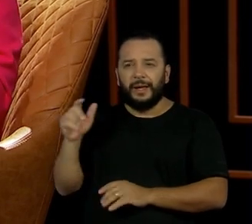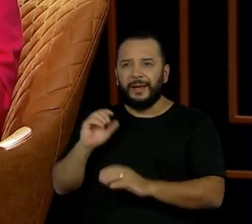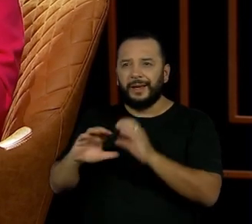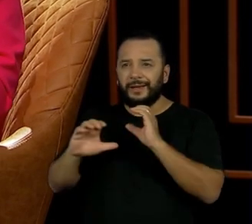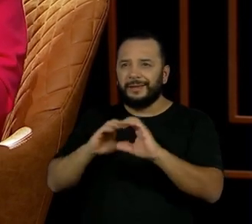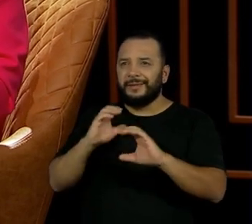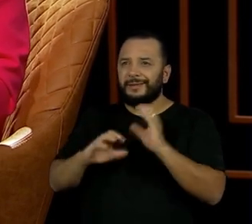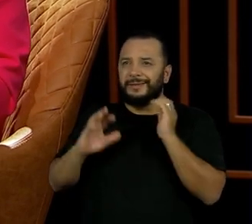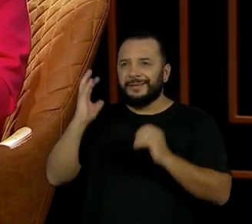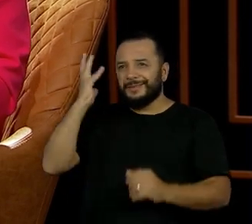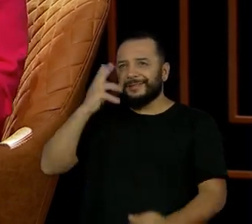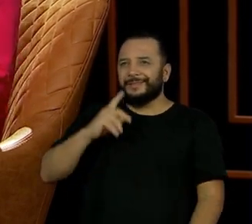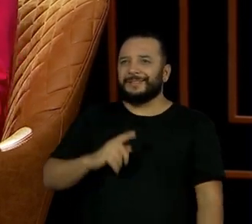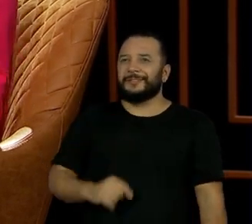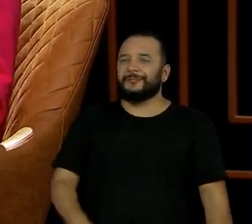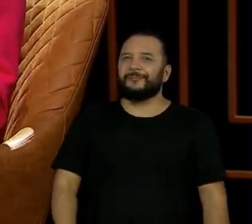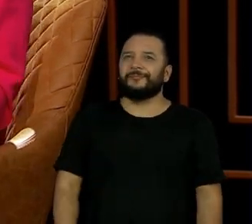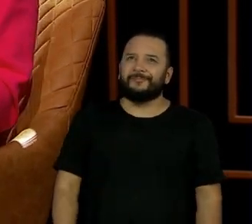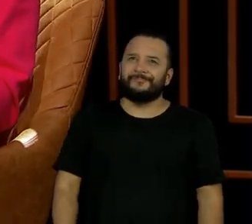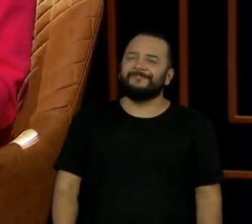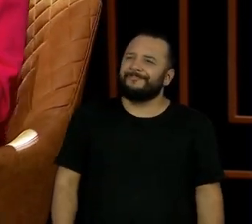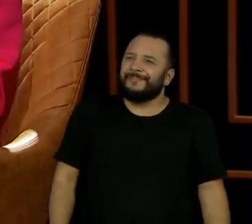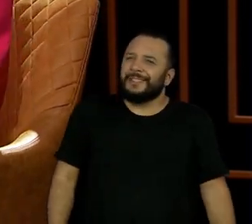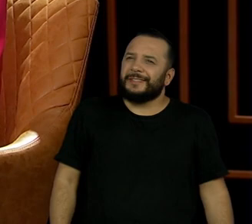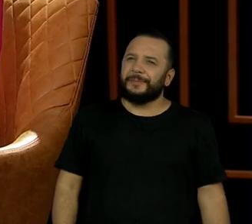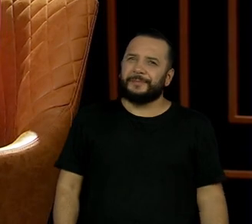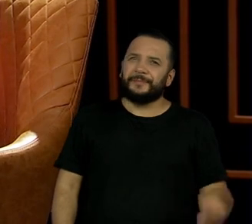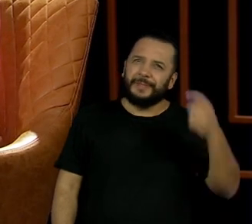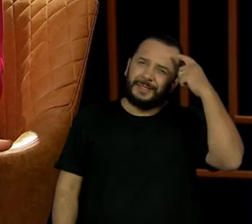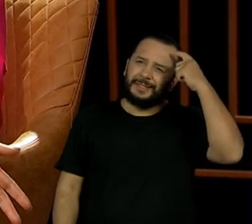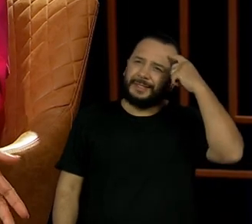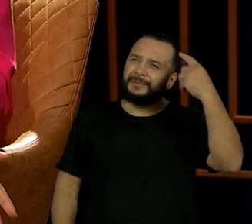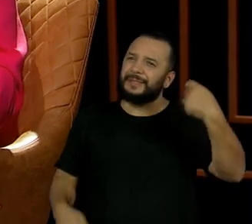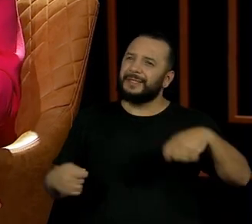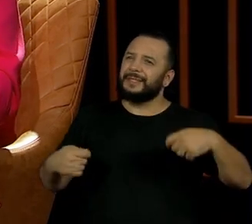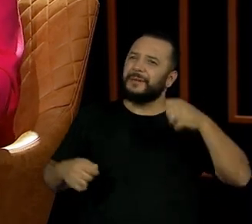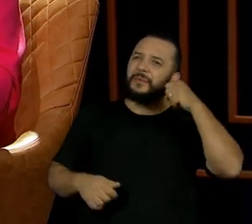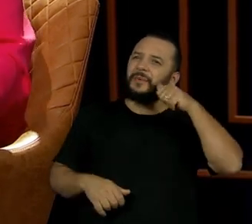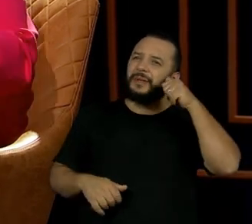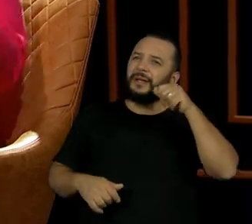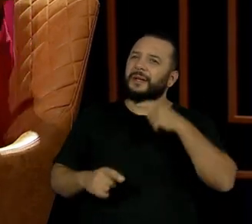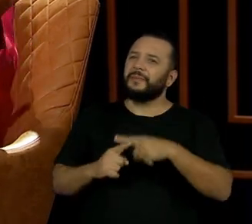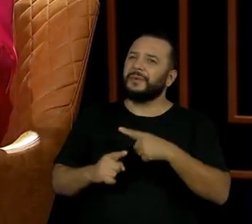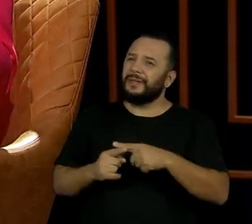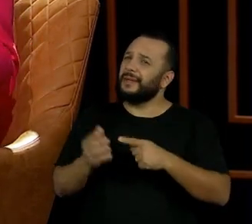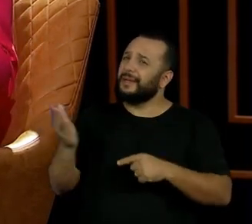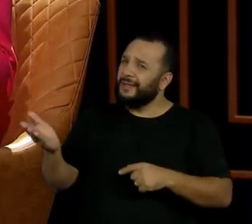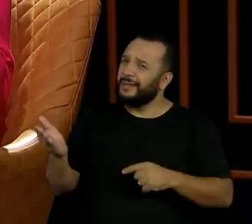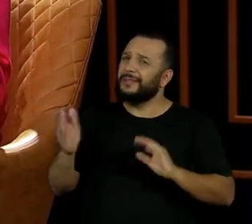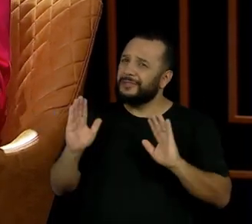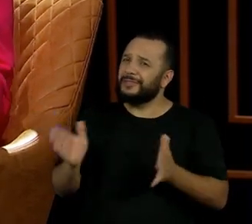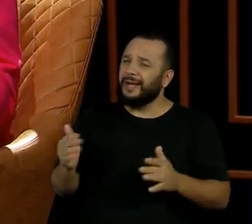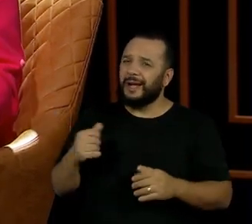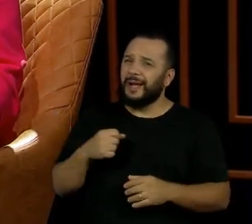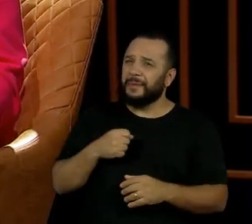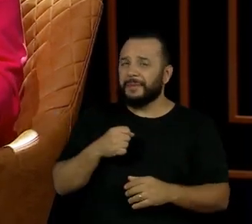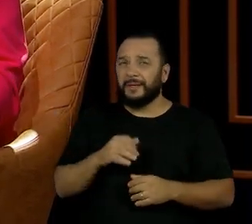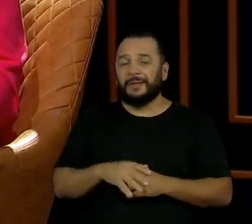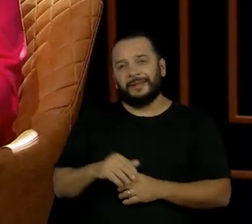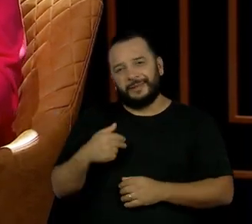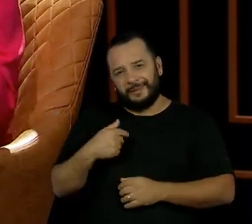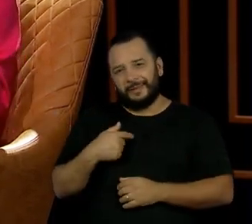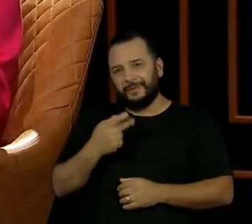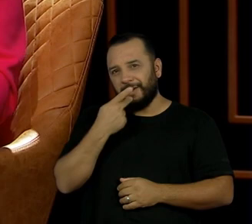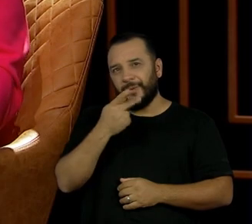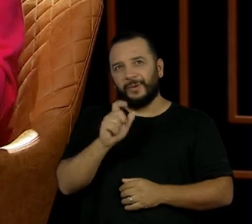lindamente e eu falei mas vocês precisa de uma cantora ele já tem um Curumim e ele muito sincero